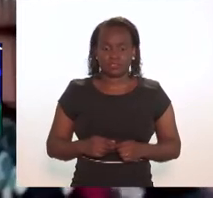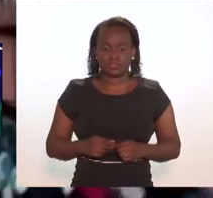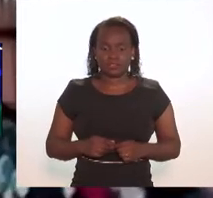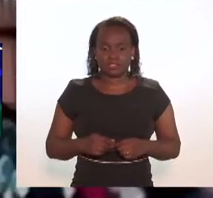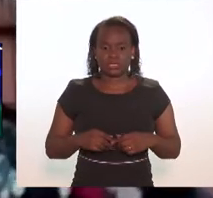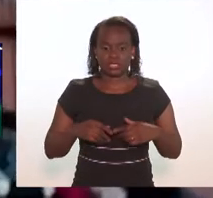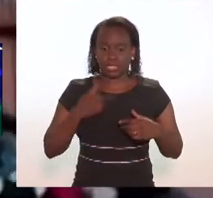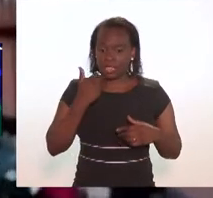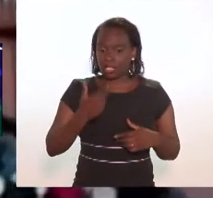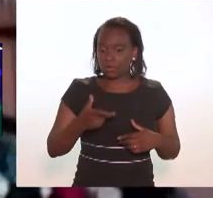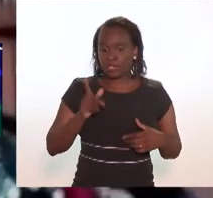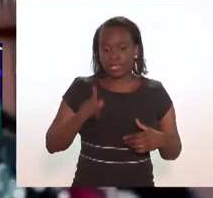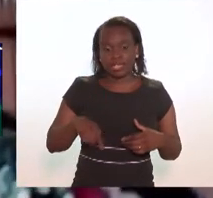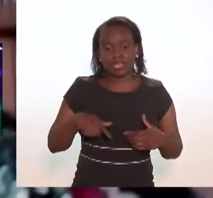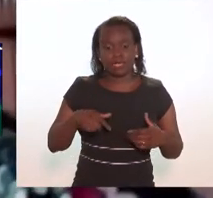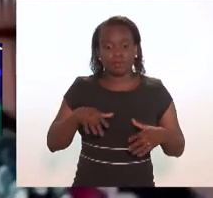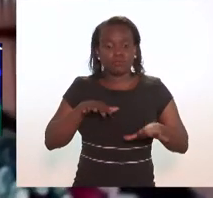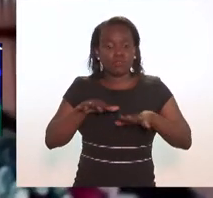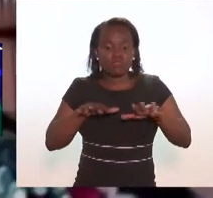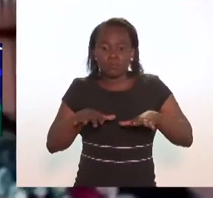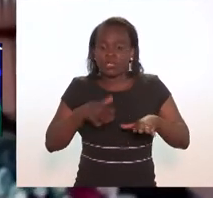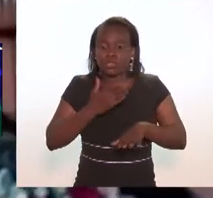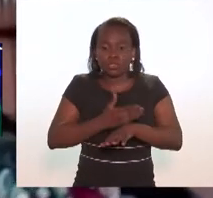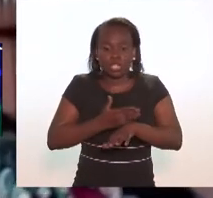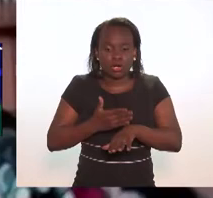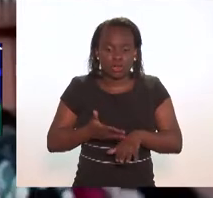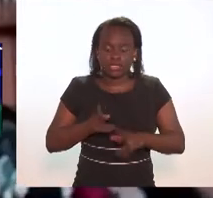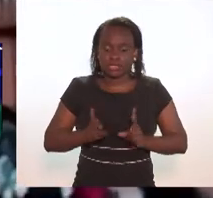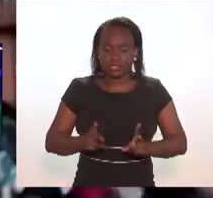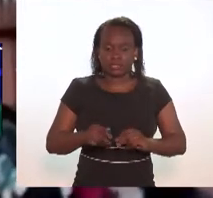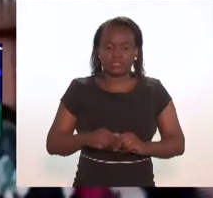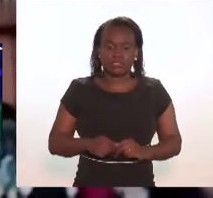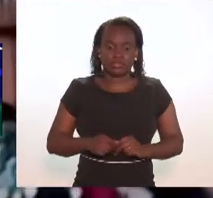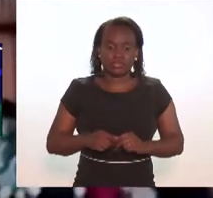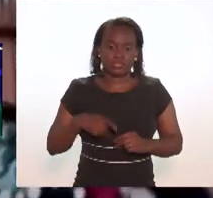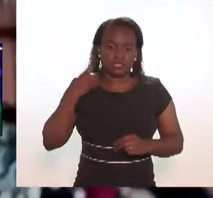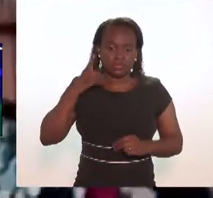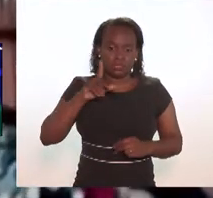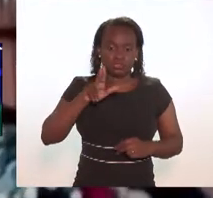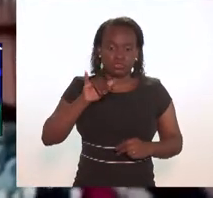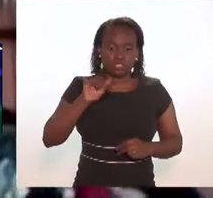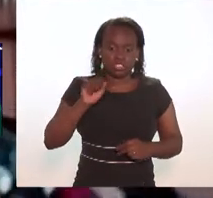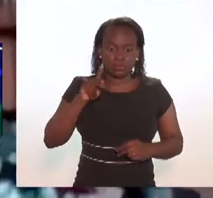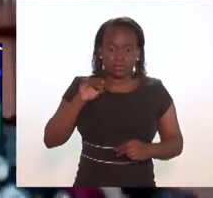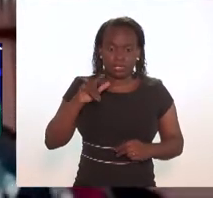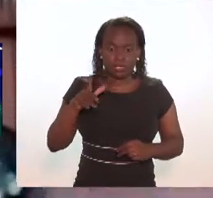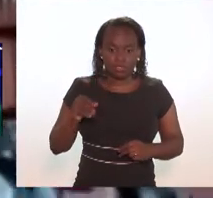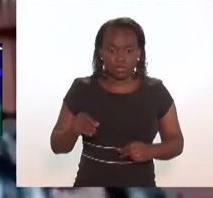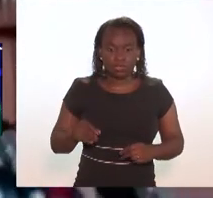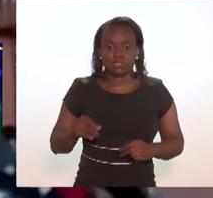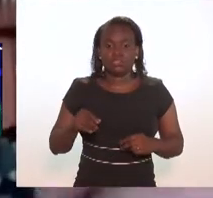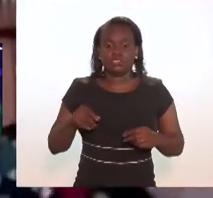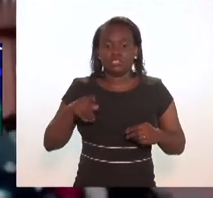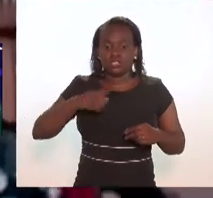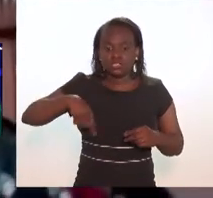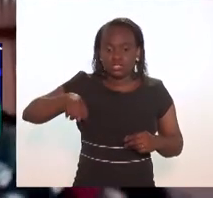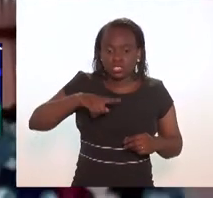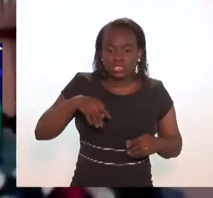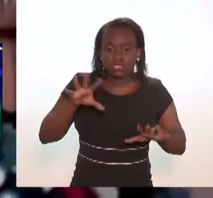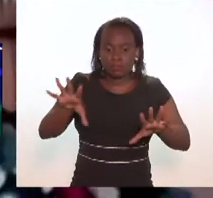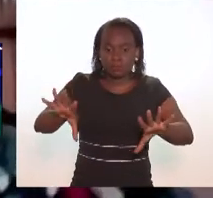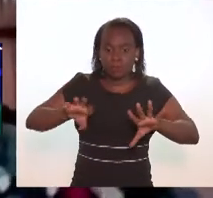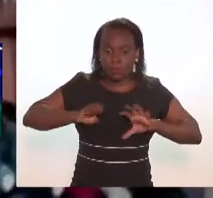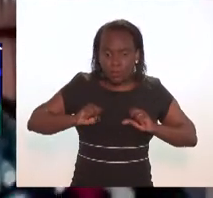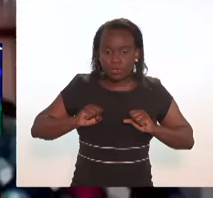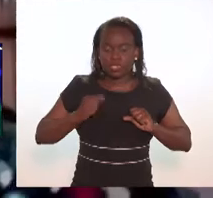A língua, ela se movimenta o tempo todo. O deputado Luiz Paulo trouxe muitos exemplos e nós incorporamos à